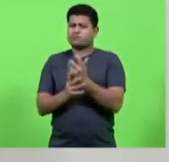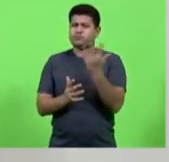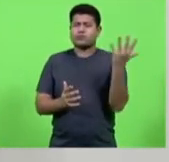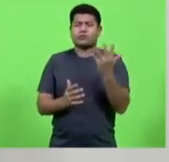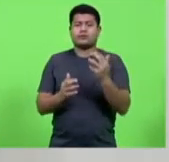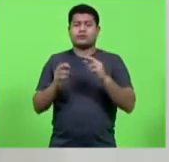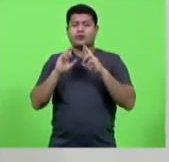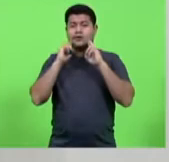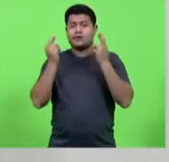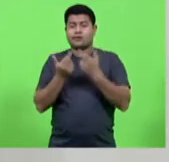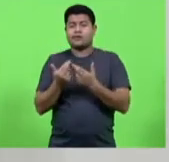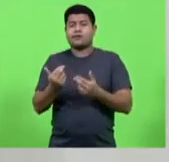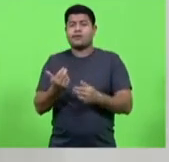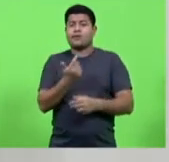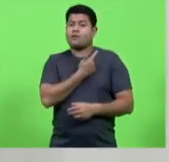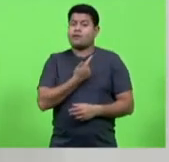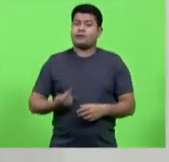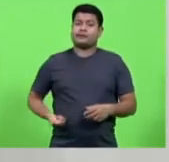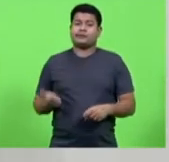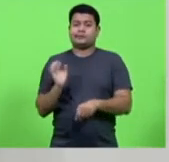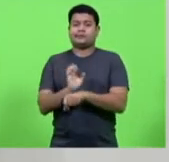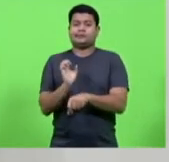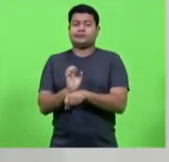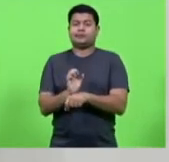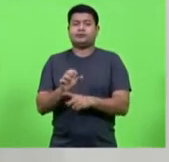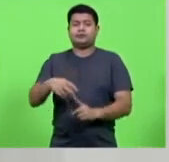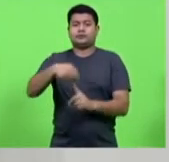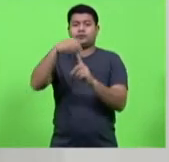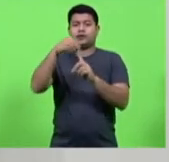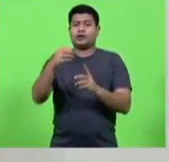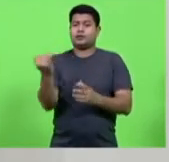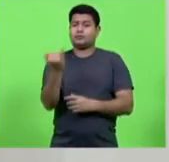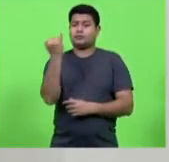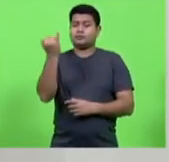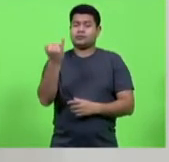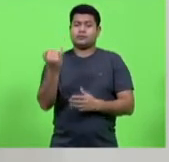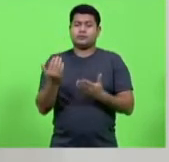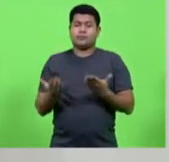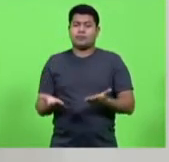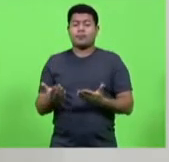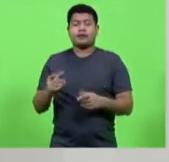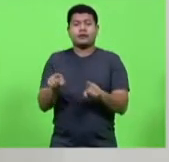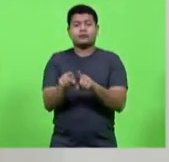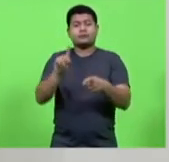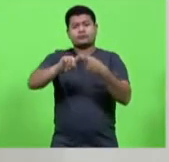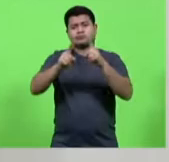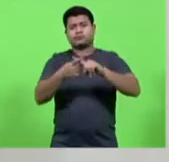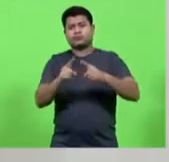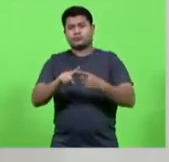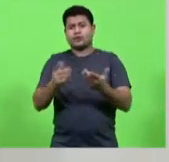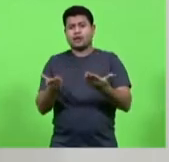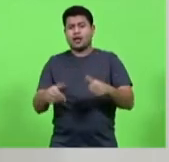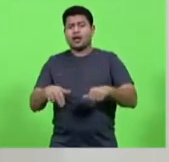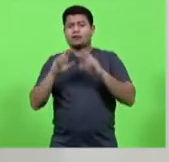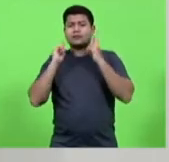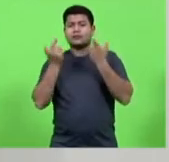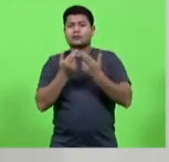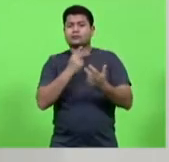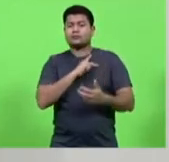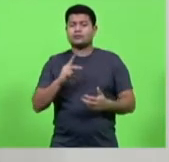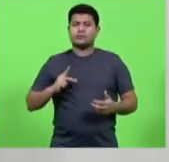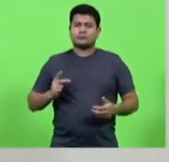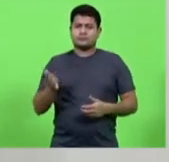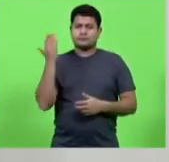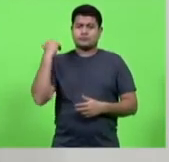destacando a importância dessa obra para a nossa região. Também articulei na Assembleia Legislativa uma audiência pública na época,